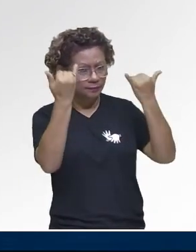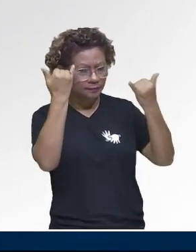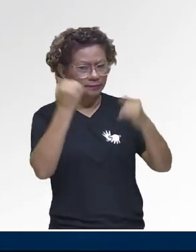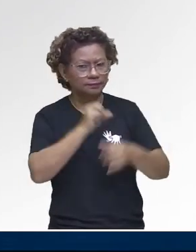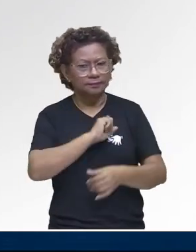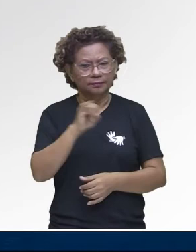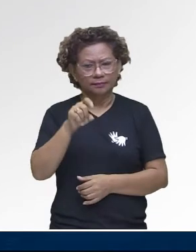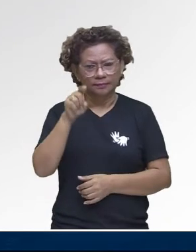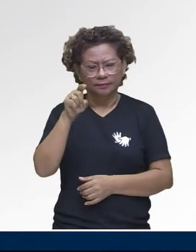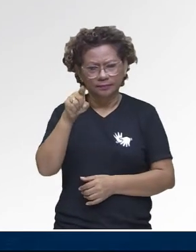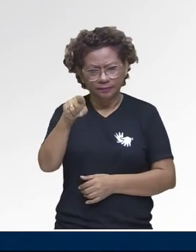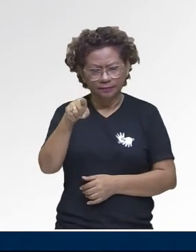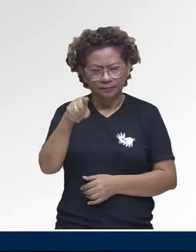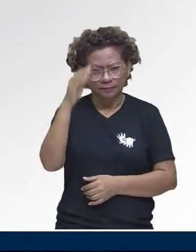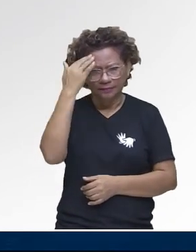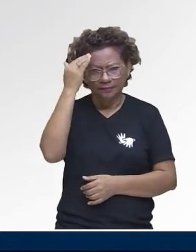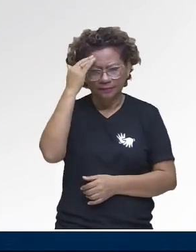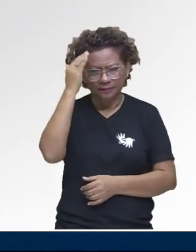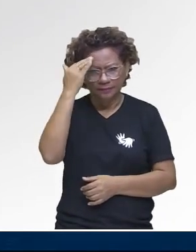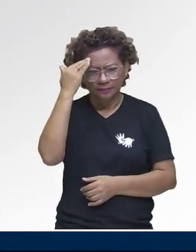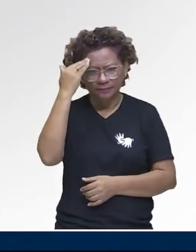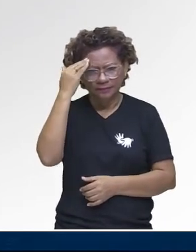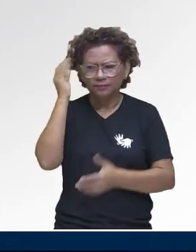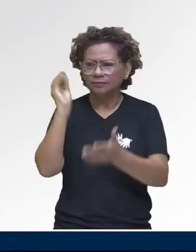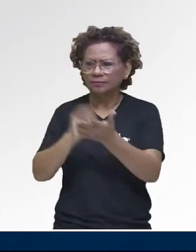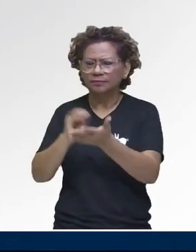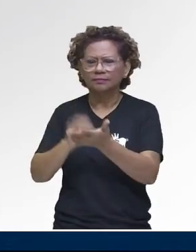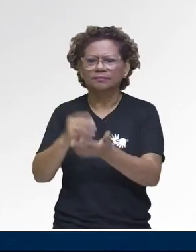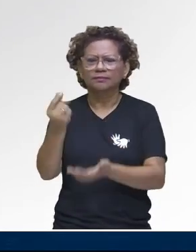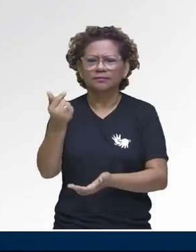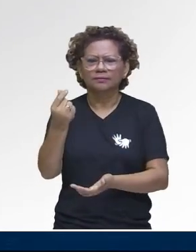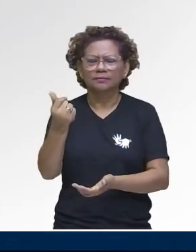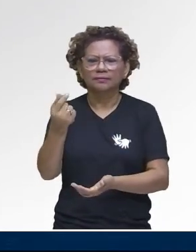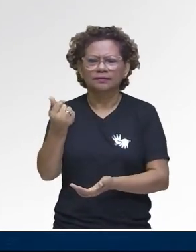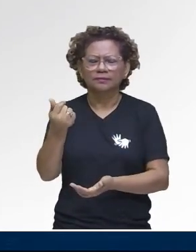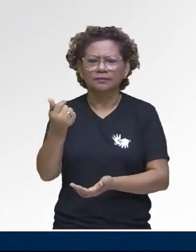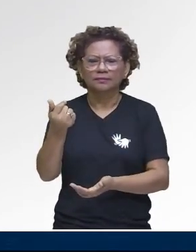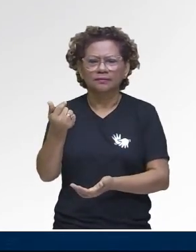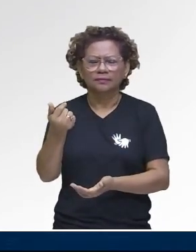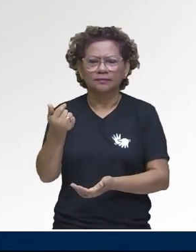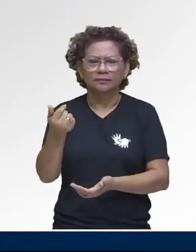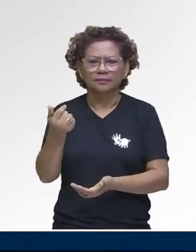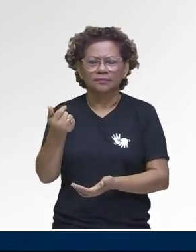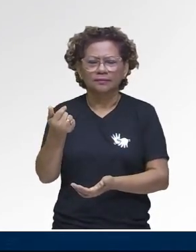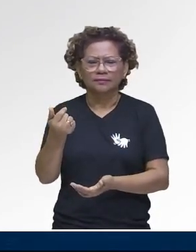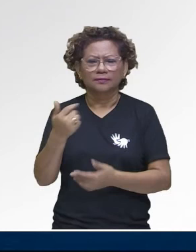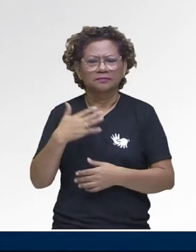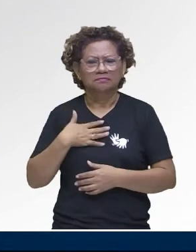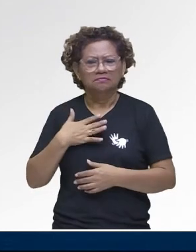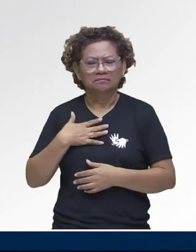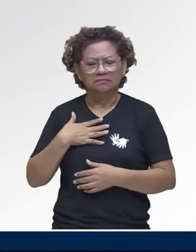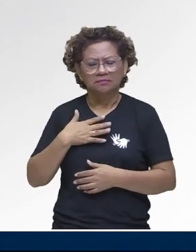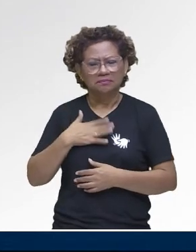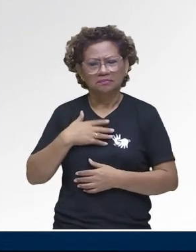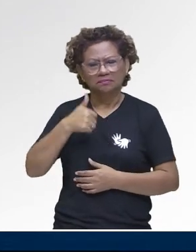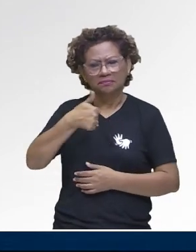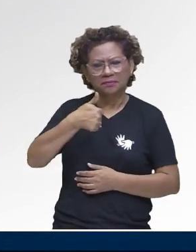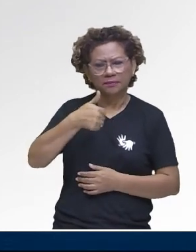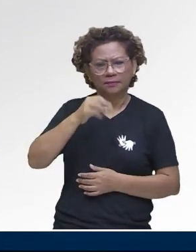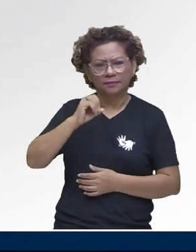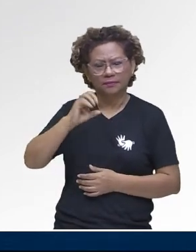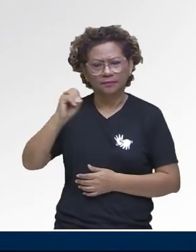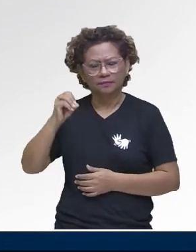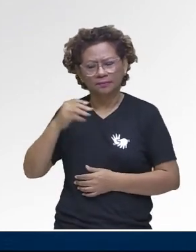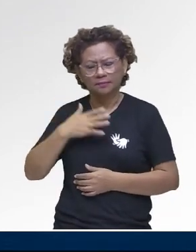aqui que ele quer saber o troco e que o troco está baseado numa operação de diferença, aí não vai saber fazer o cálculo,